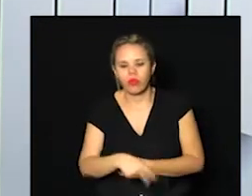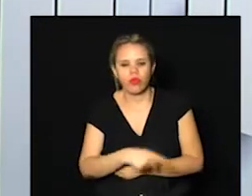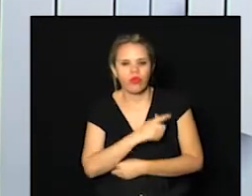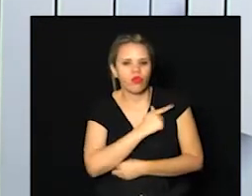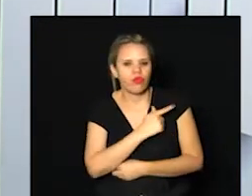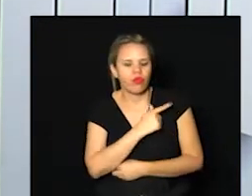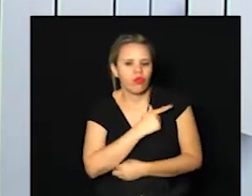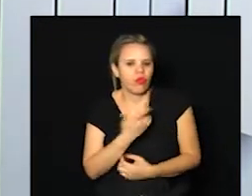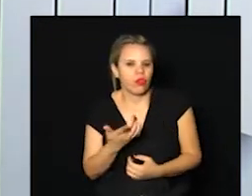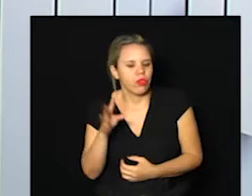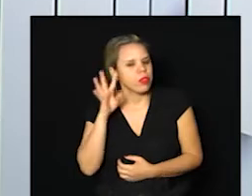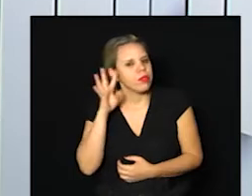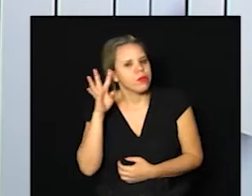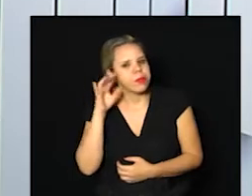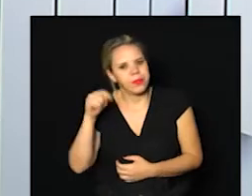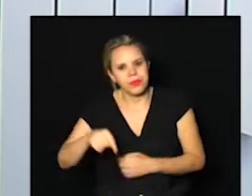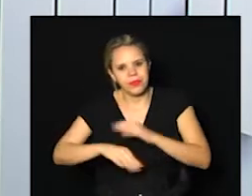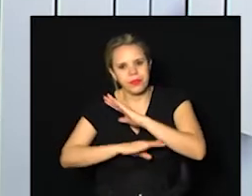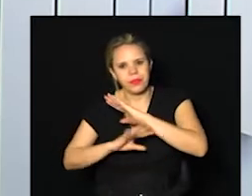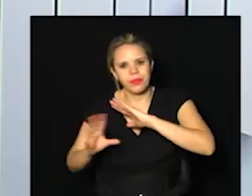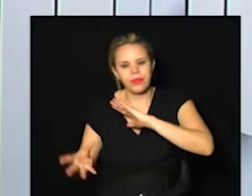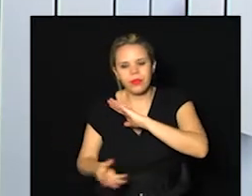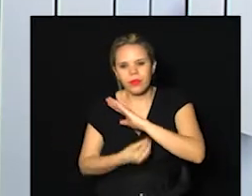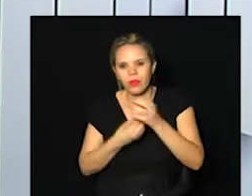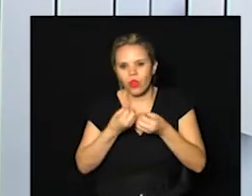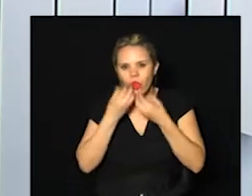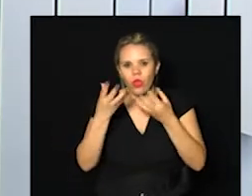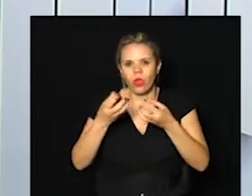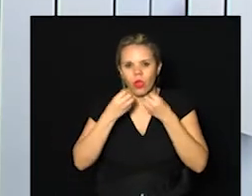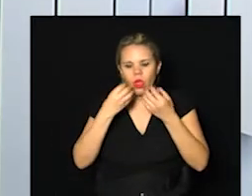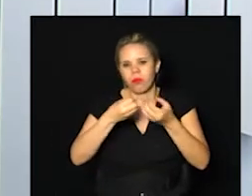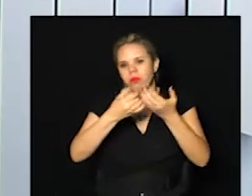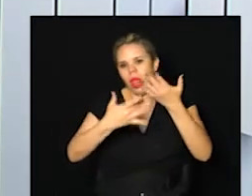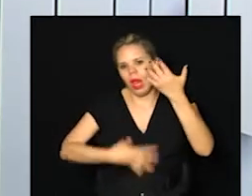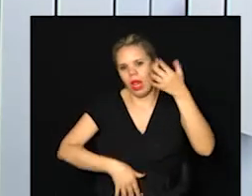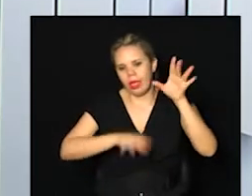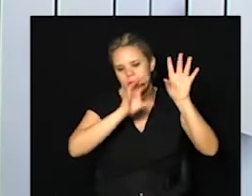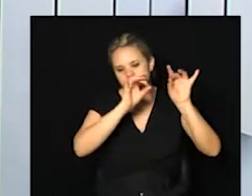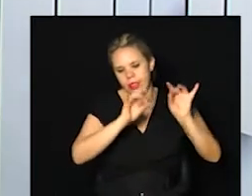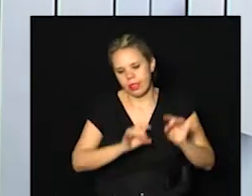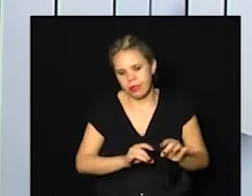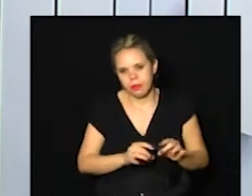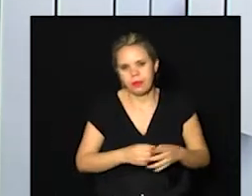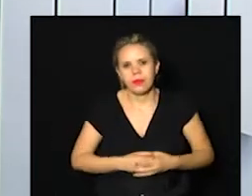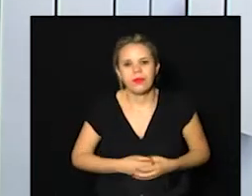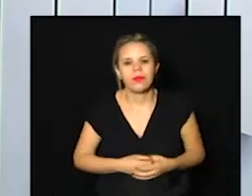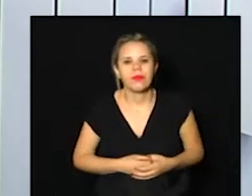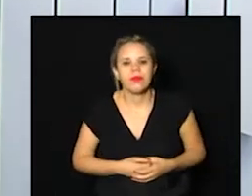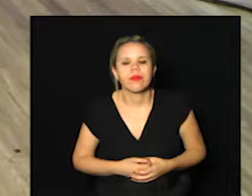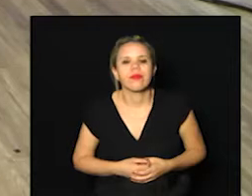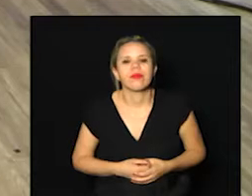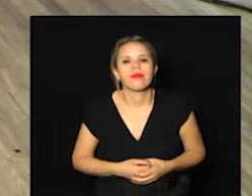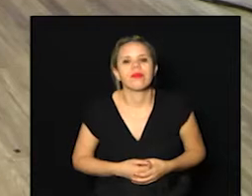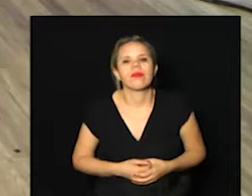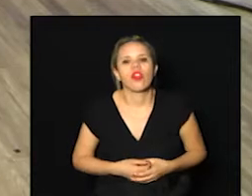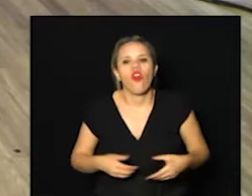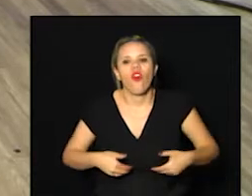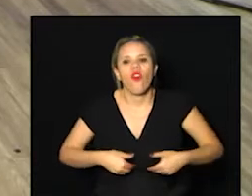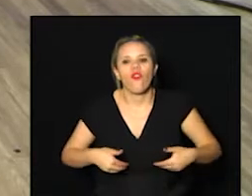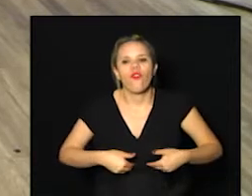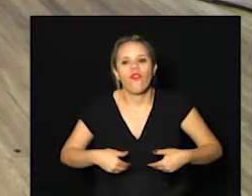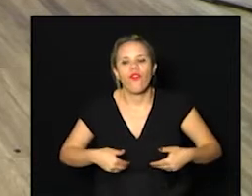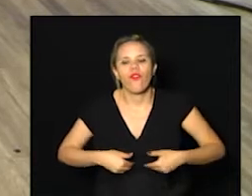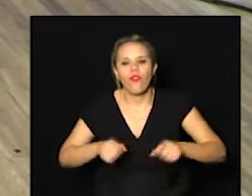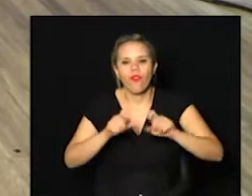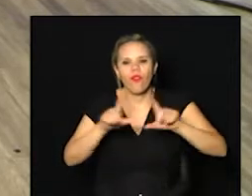rodada e claro que na quarta-feira, aqui no Câmara Total, a gente traz todos os detalhes desta partida. Hora da Fome já está aqui na minha